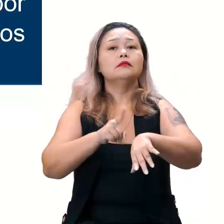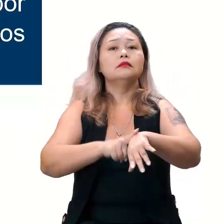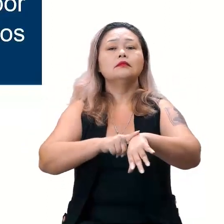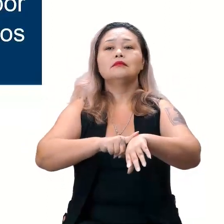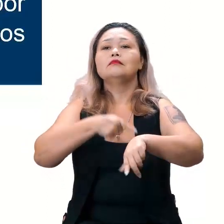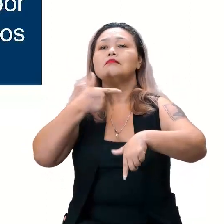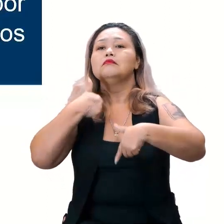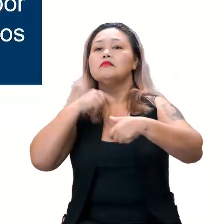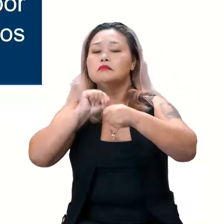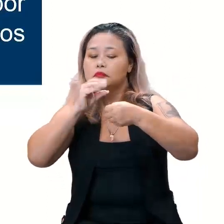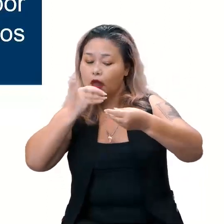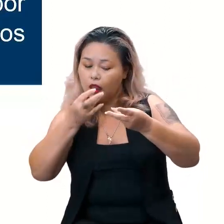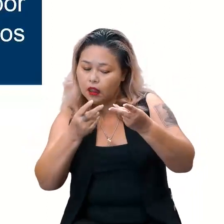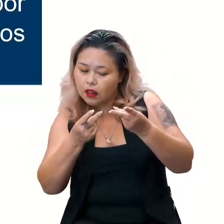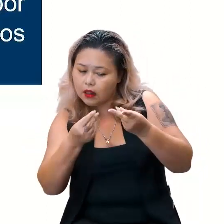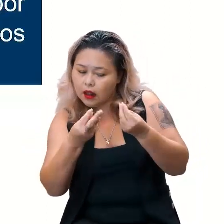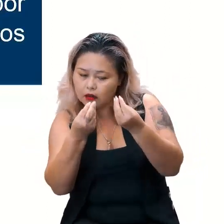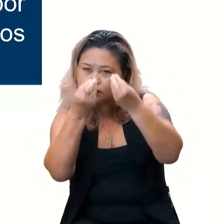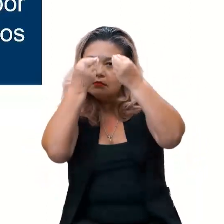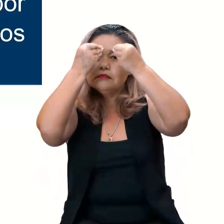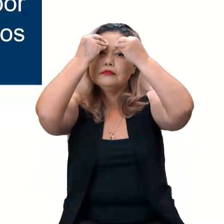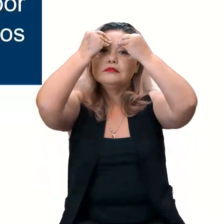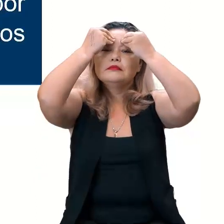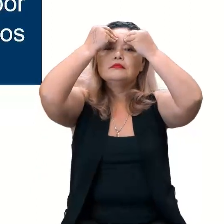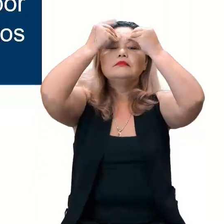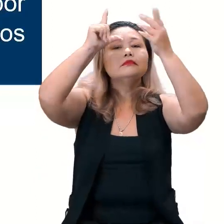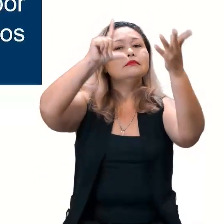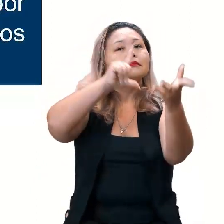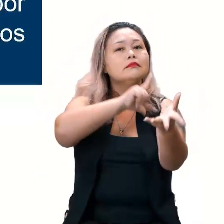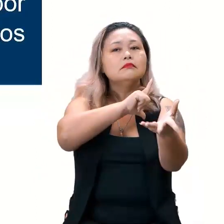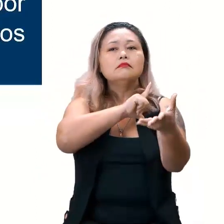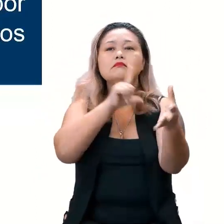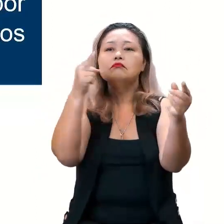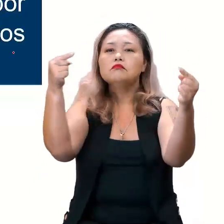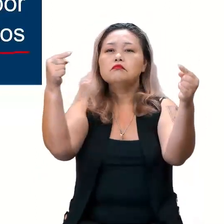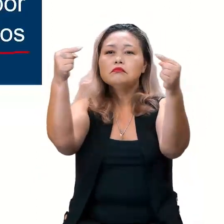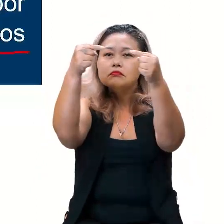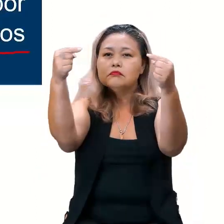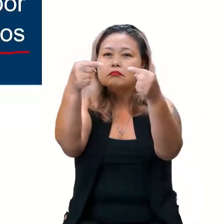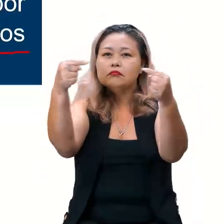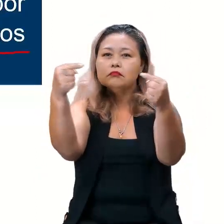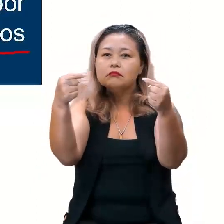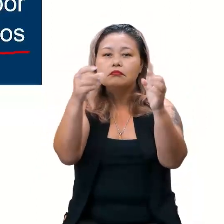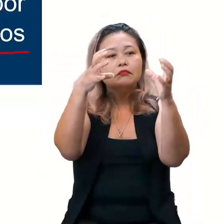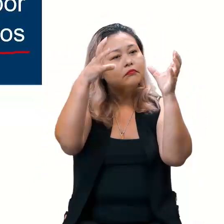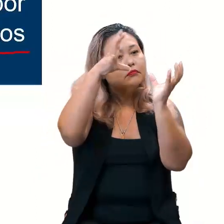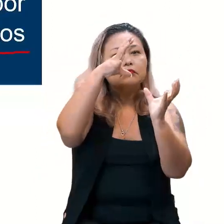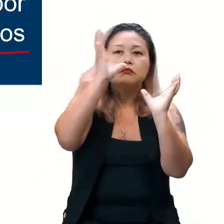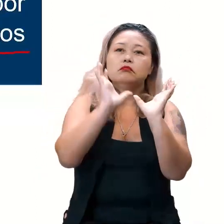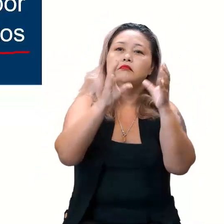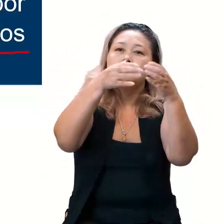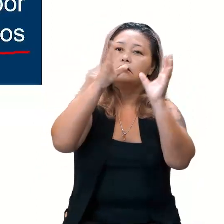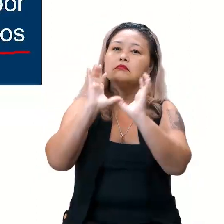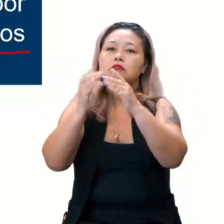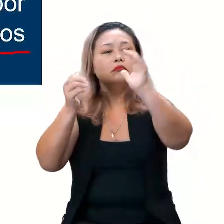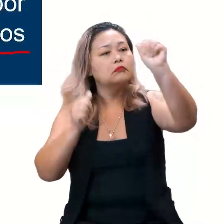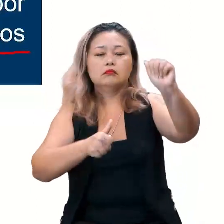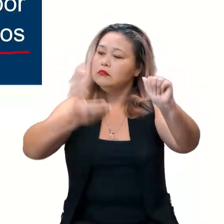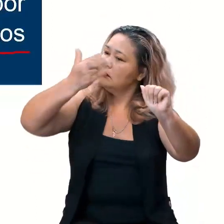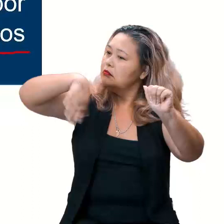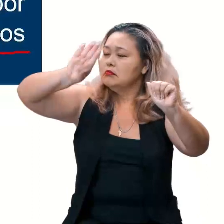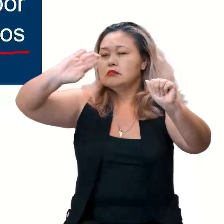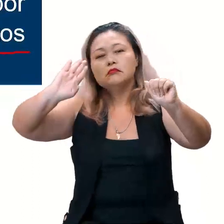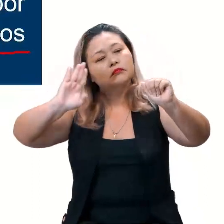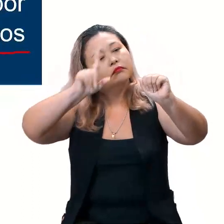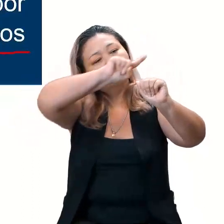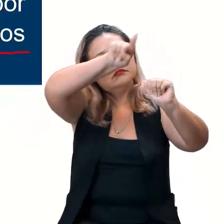trabalhar esses detalhes. E temos também a questão da correspondência dos elementos dos conjuntos. Conjunto A, conjunto B, o domínio